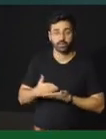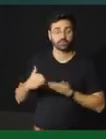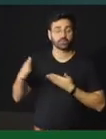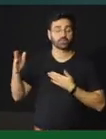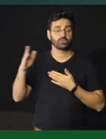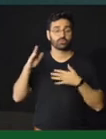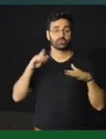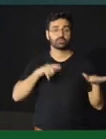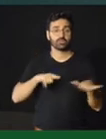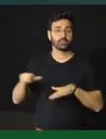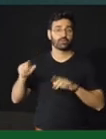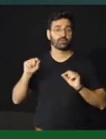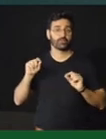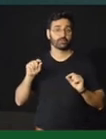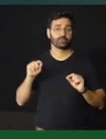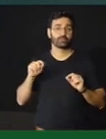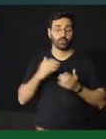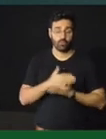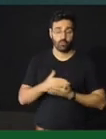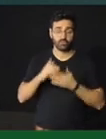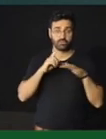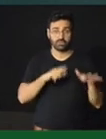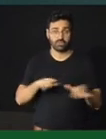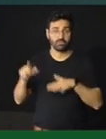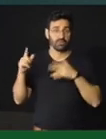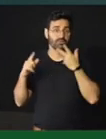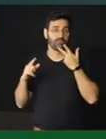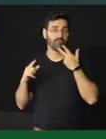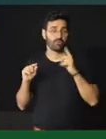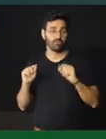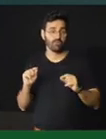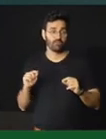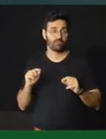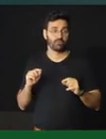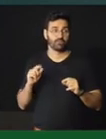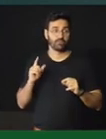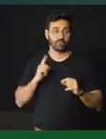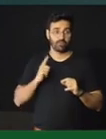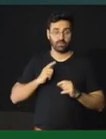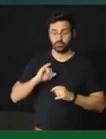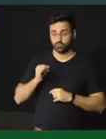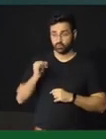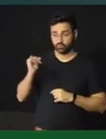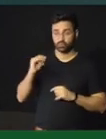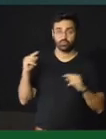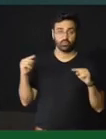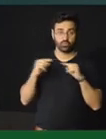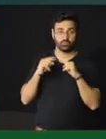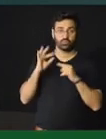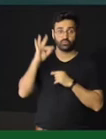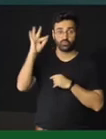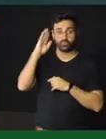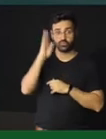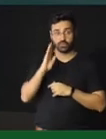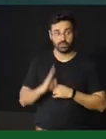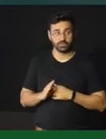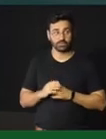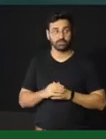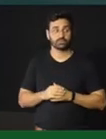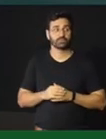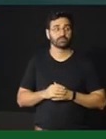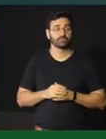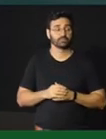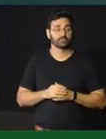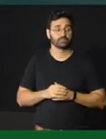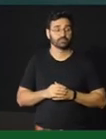deputado Fernando Monteiro começaram a semana dizendo elevando os juros futuros do Brasil tal mercado elevando juros futuros